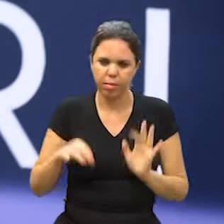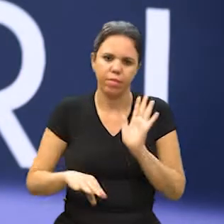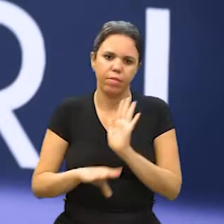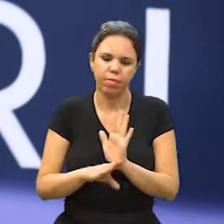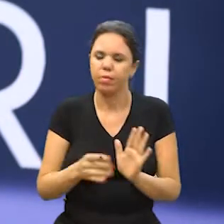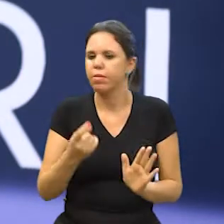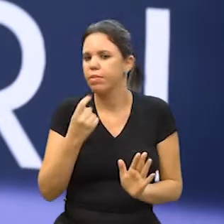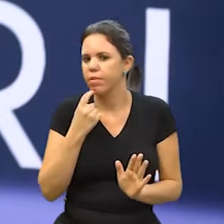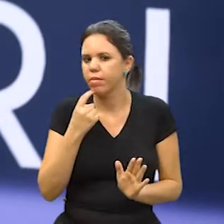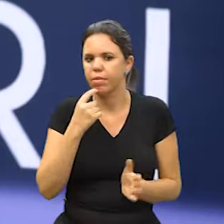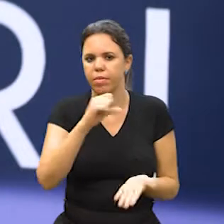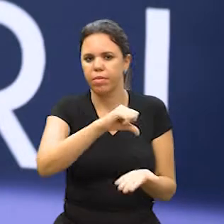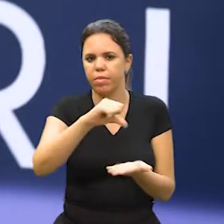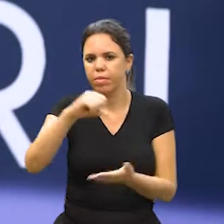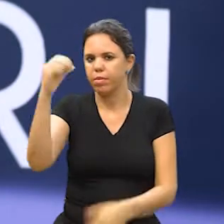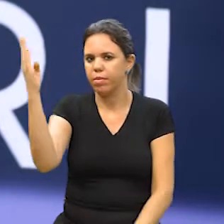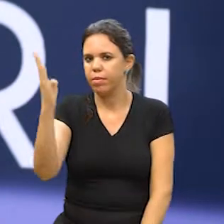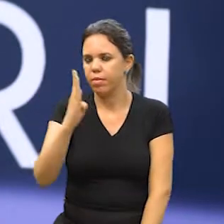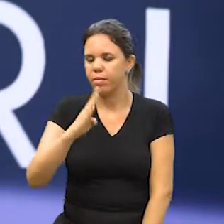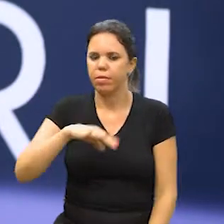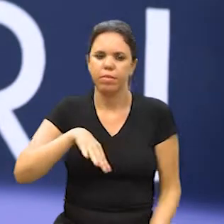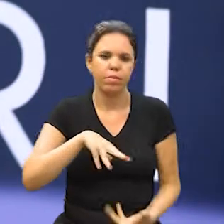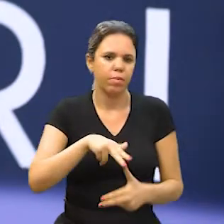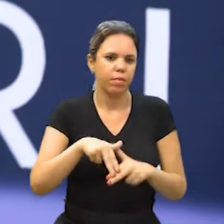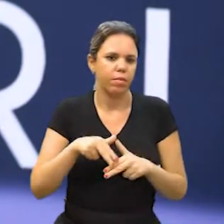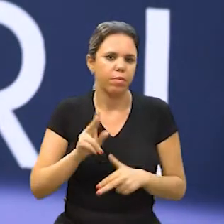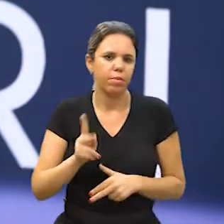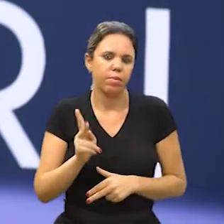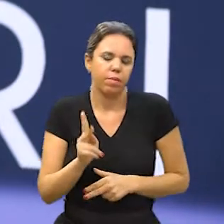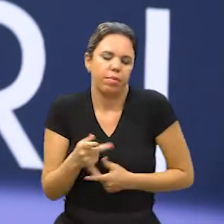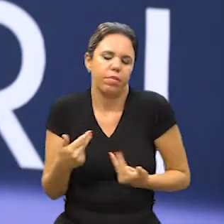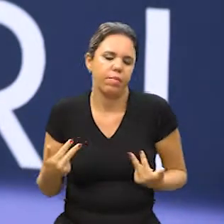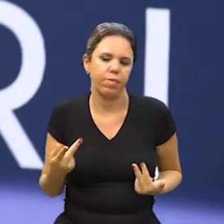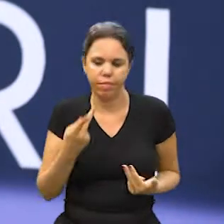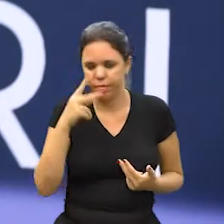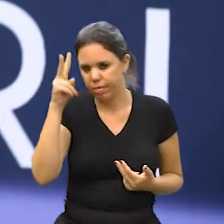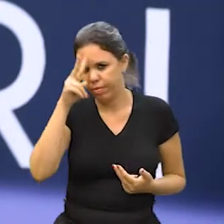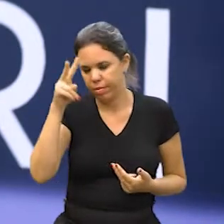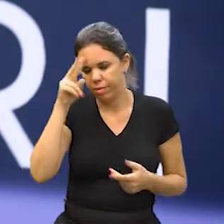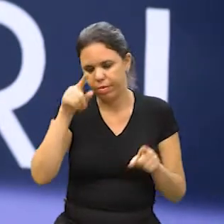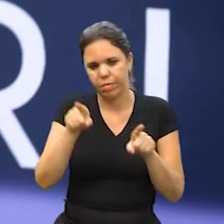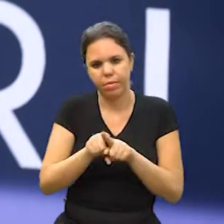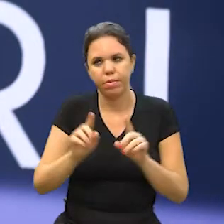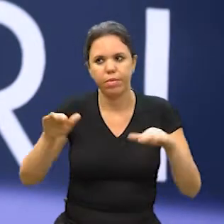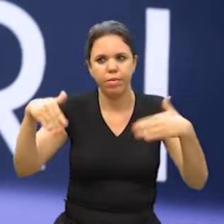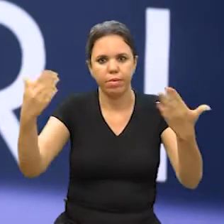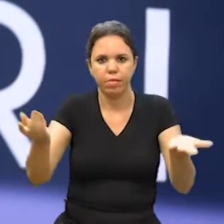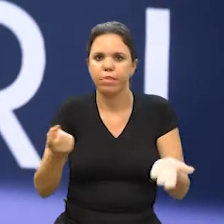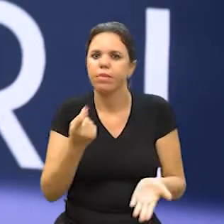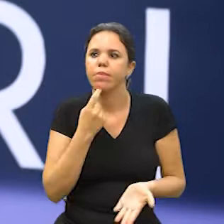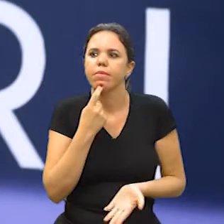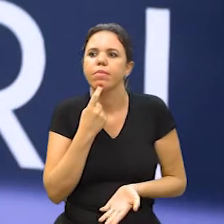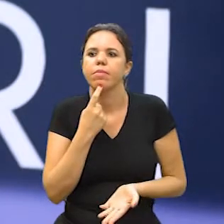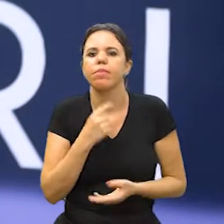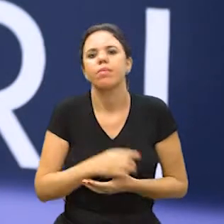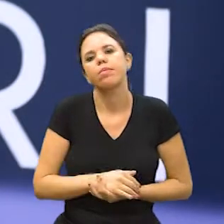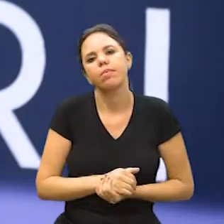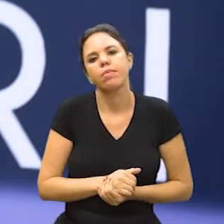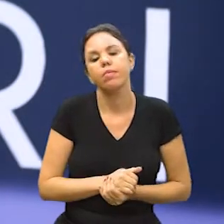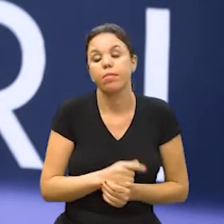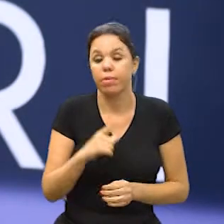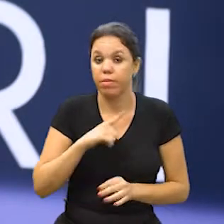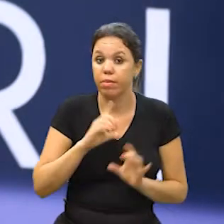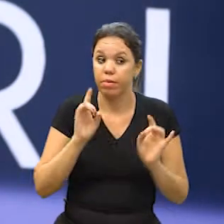só em Campinas, mas também no Brasil, no mundo, por isso que a gente sempre conta tantas histórias também de fora de Campinas. Agora, tem uma